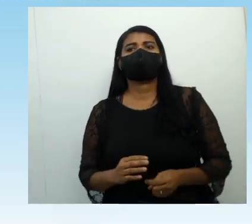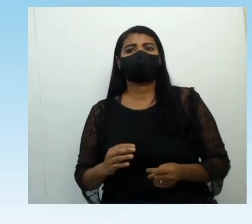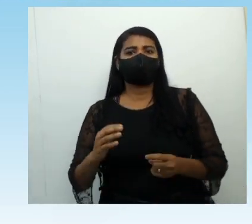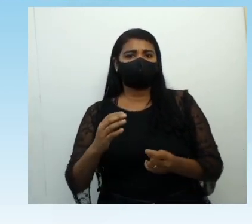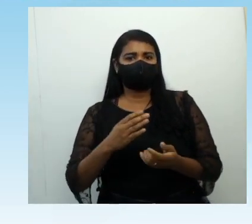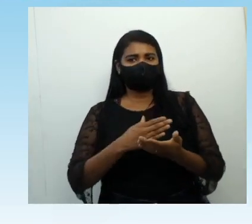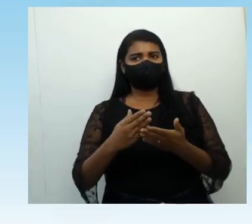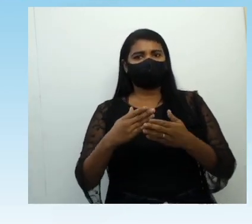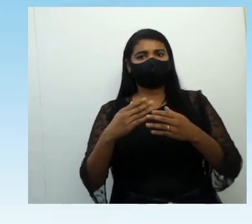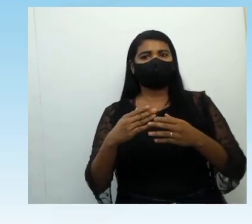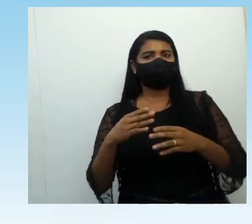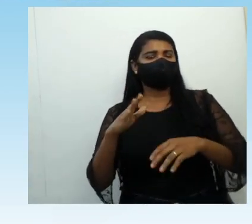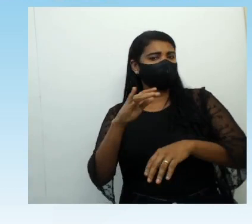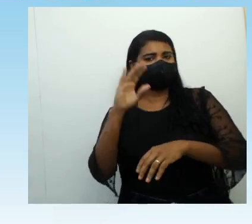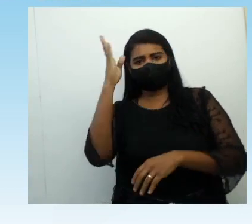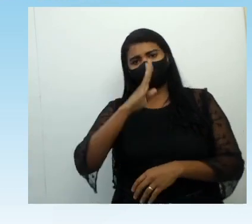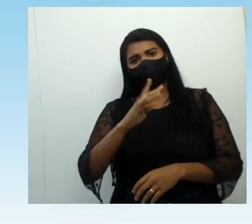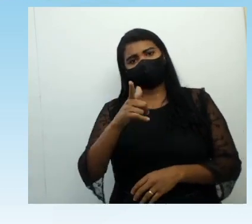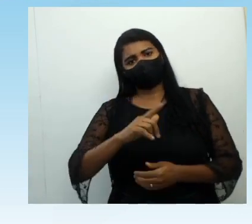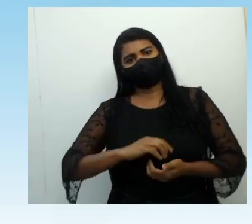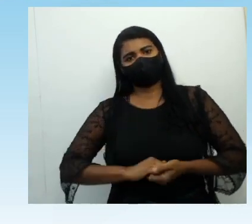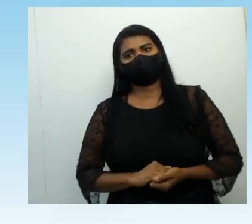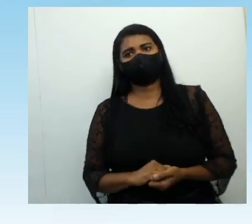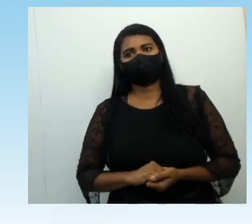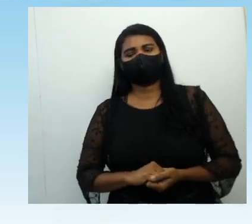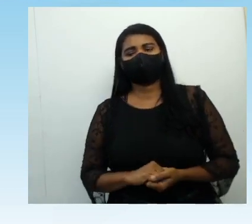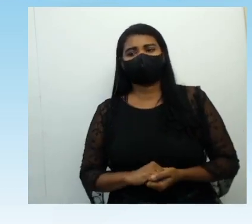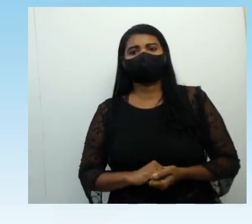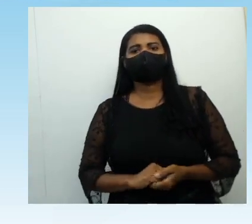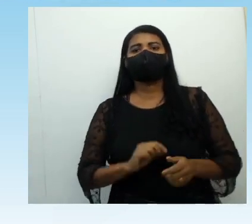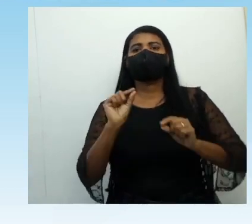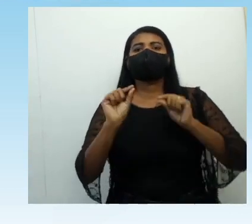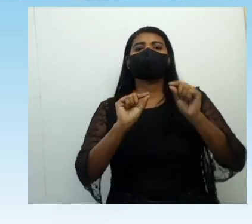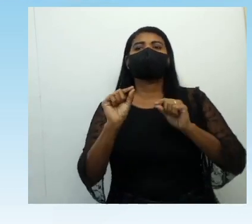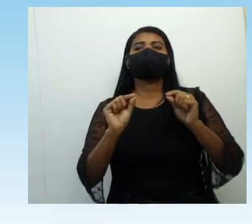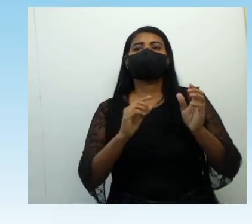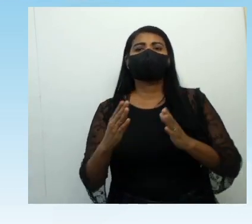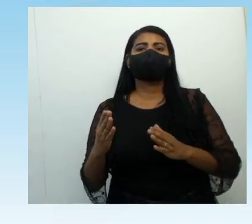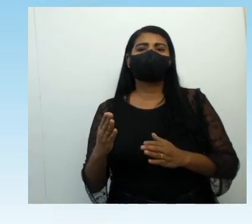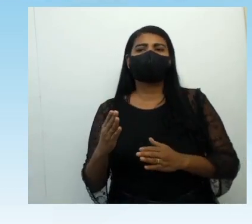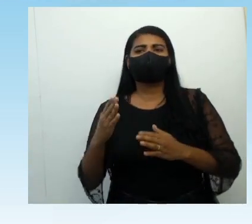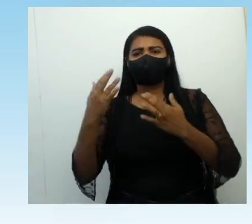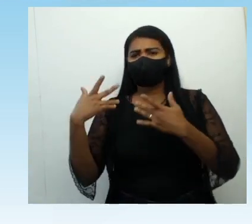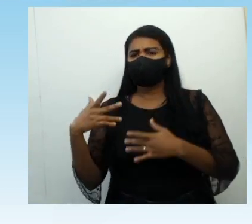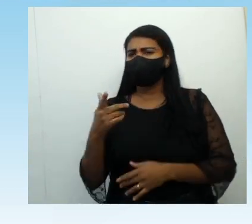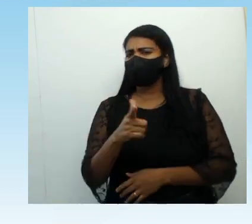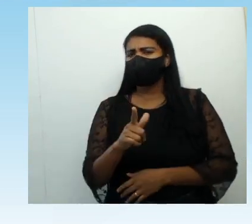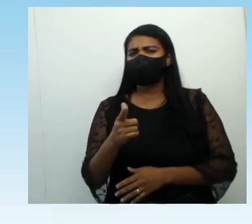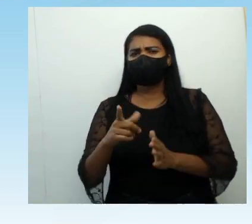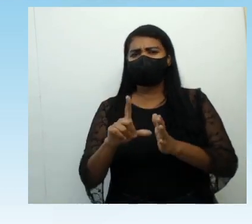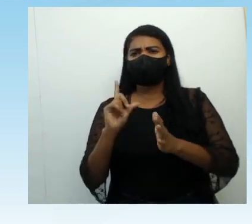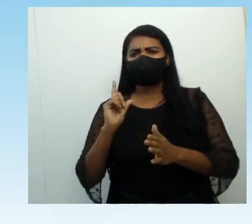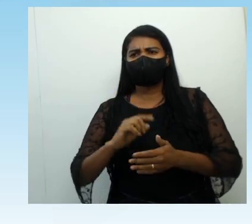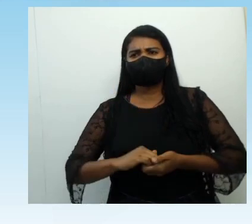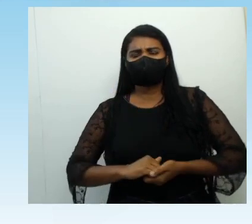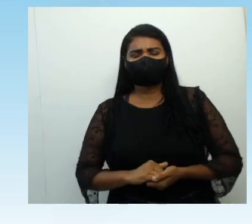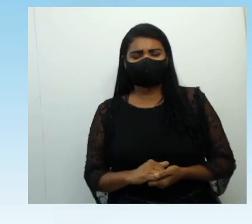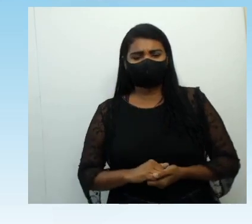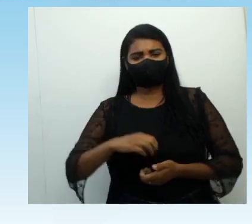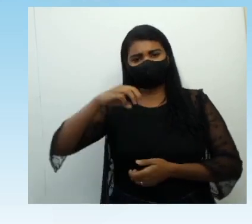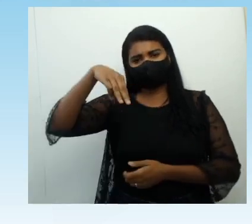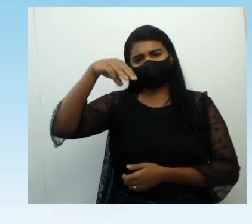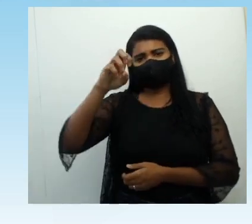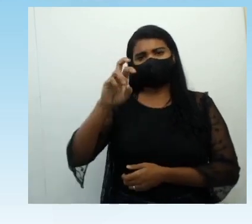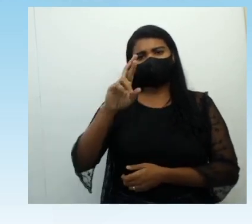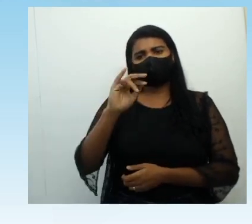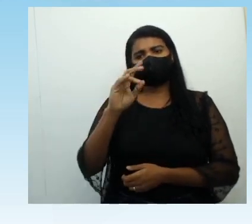não era chamado de Brasil não, viu? Bom, o que danado é meridiano que a senhora falou antes, prof? O meridiano, gente, ele